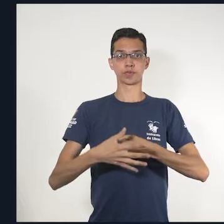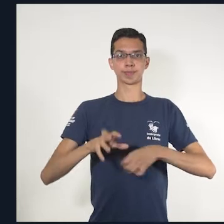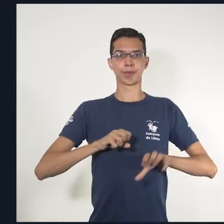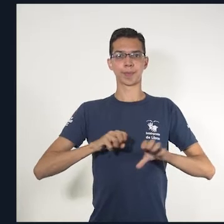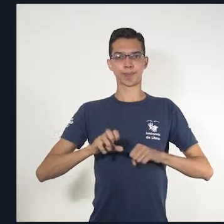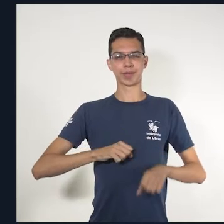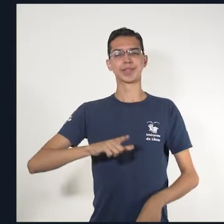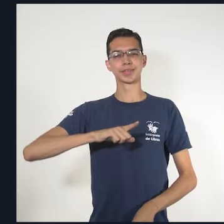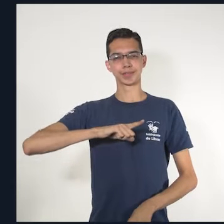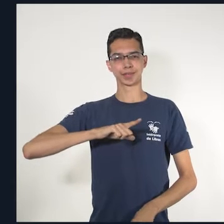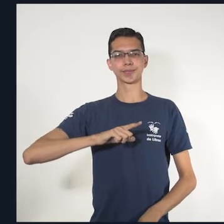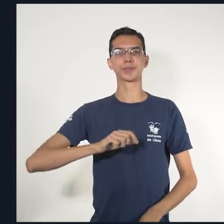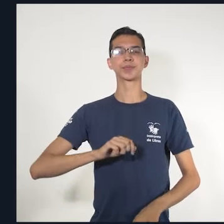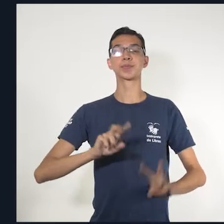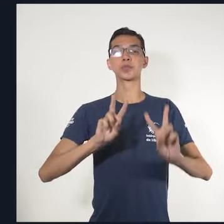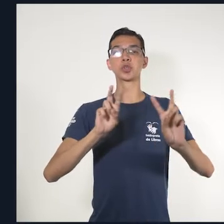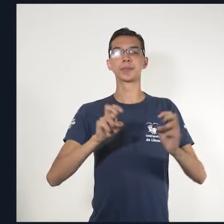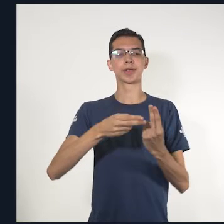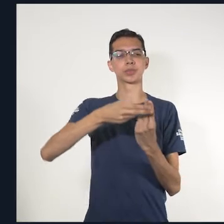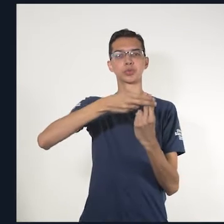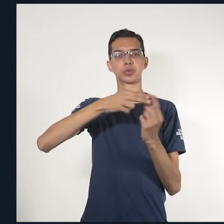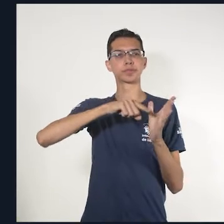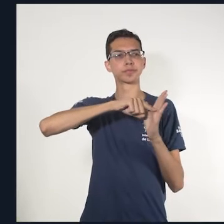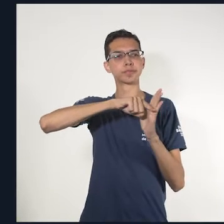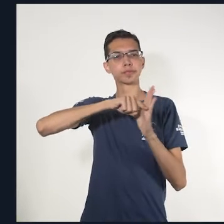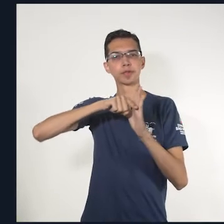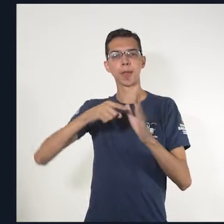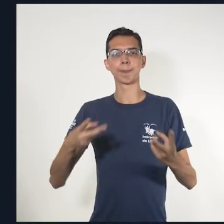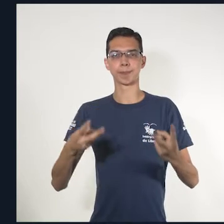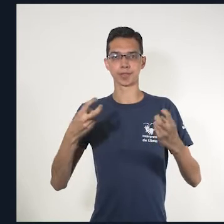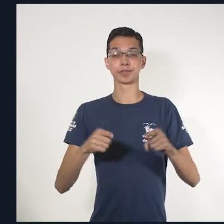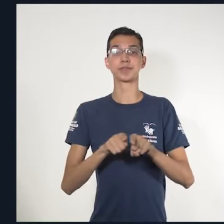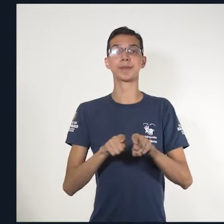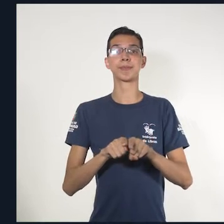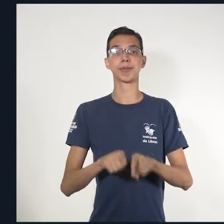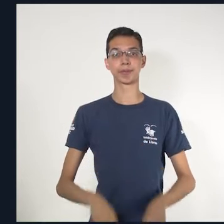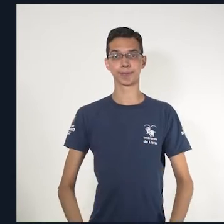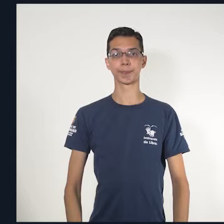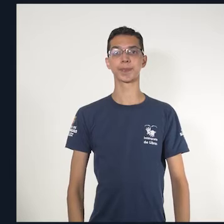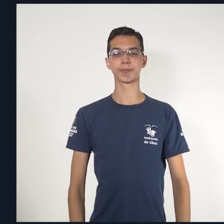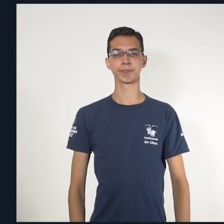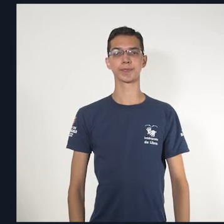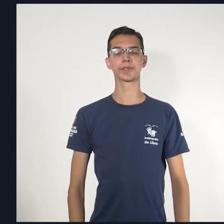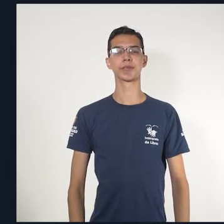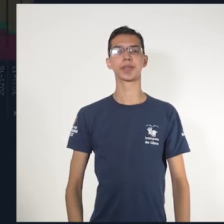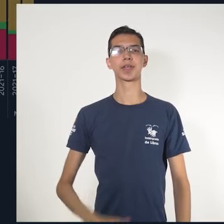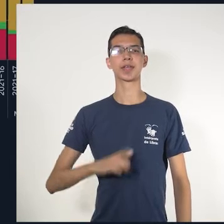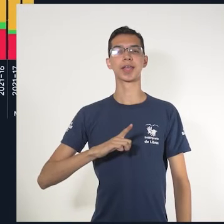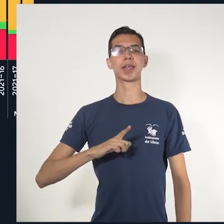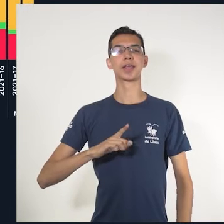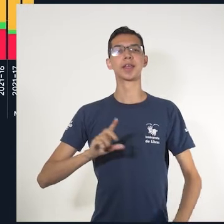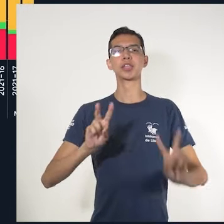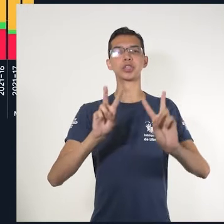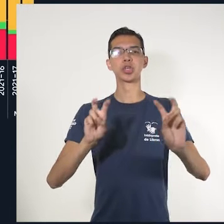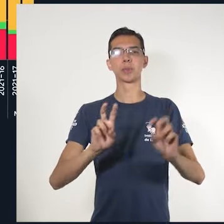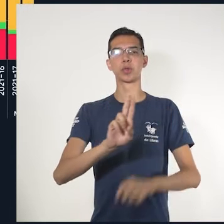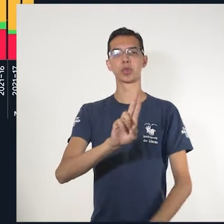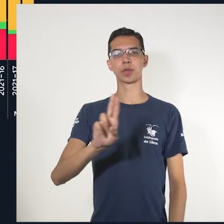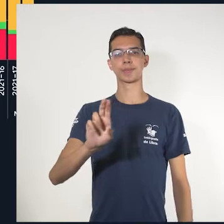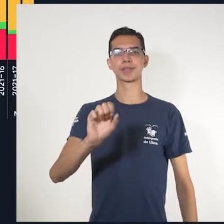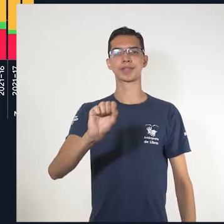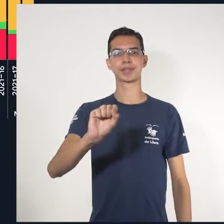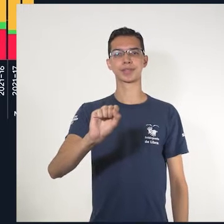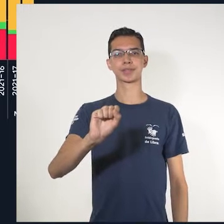sistema ESUS e pelas notificações do CIVEP Gripe, que é o sistema do Ministério da Saúde. A